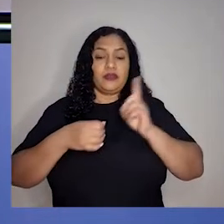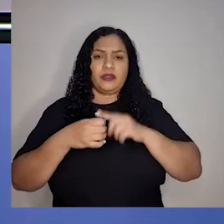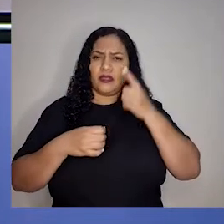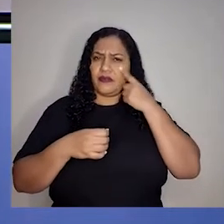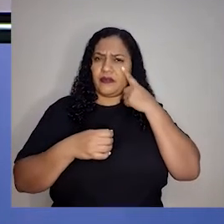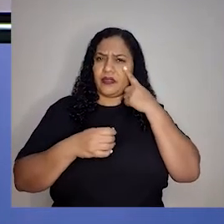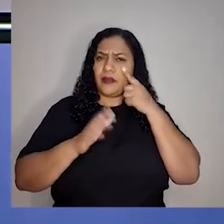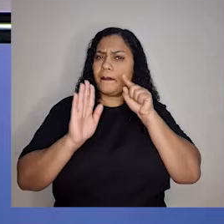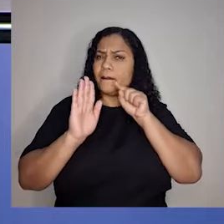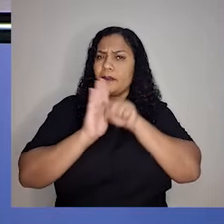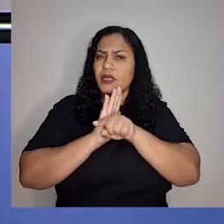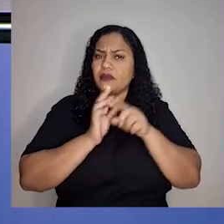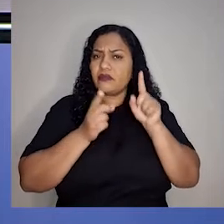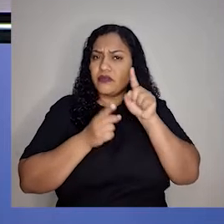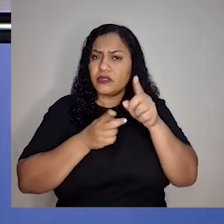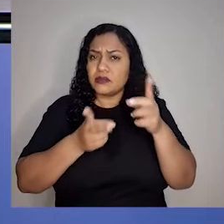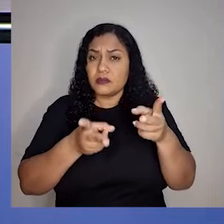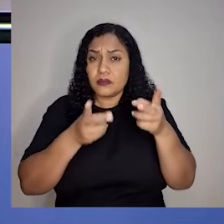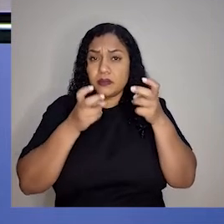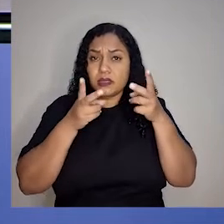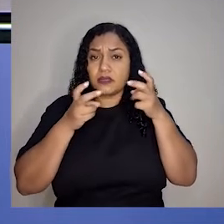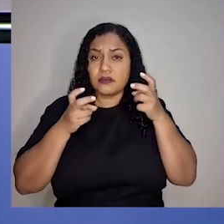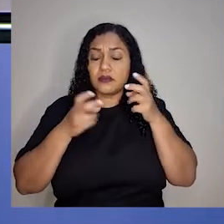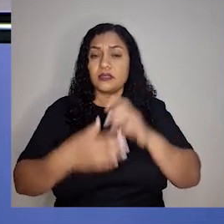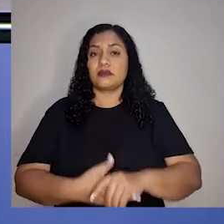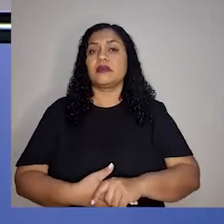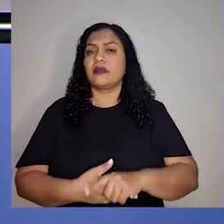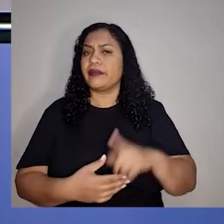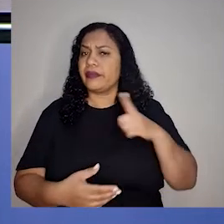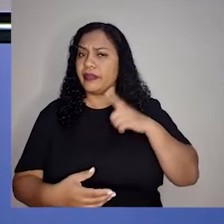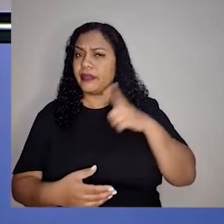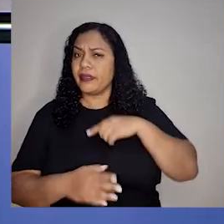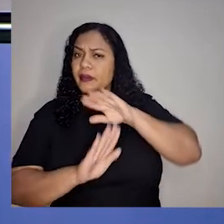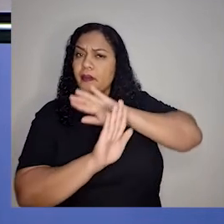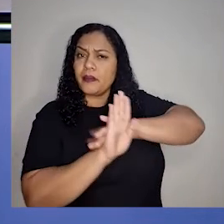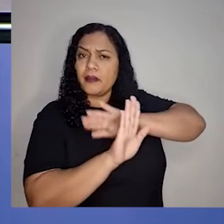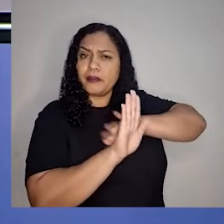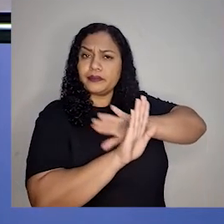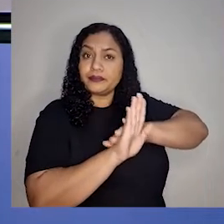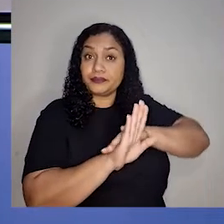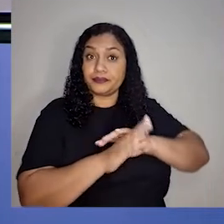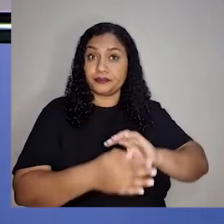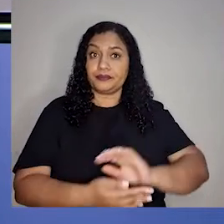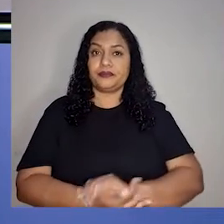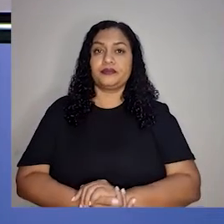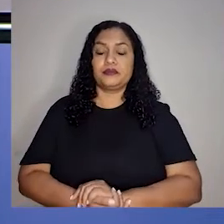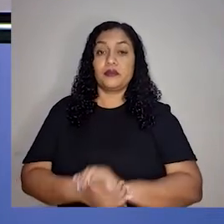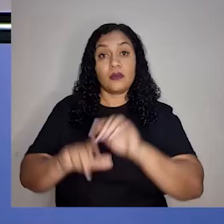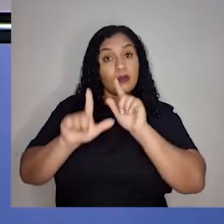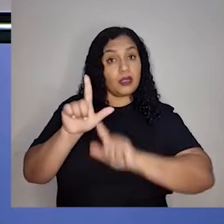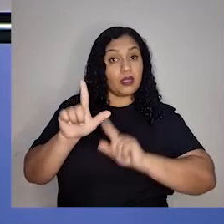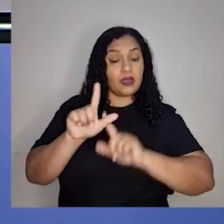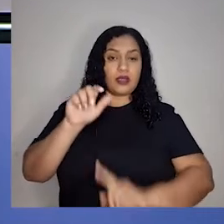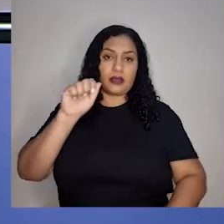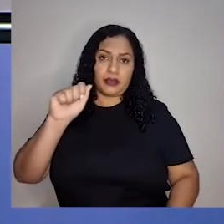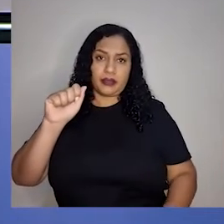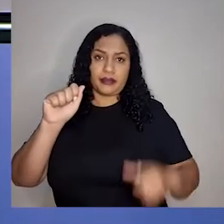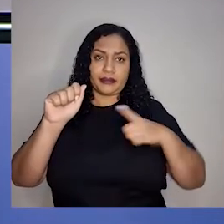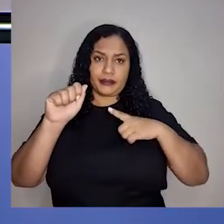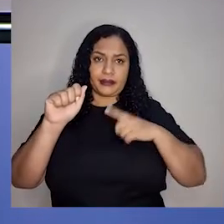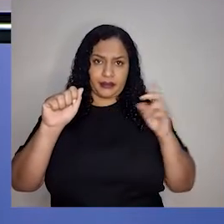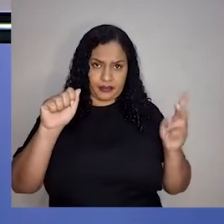alternativa para vocês perceberem a pegadinha desse exercício na letra A